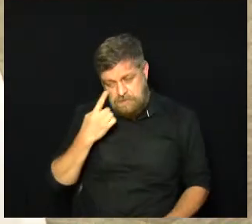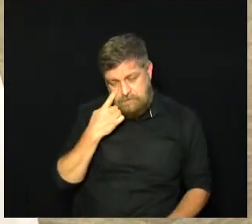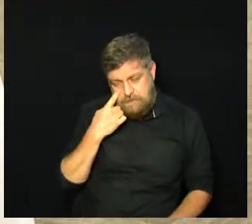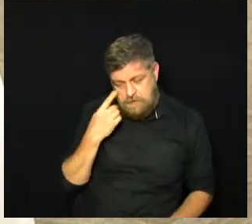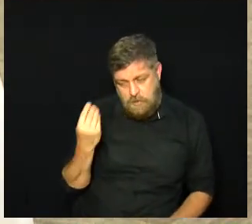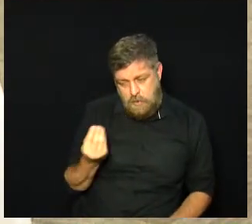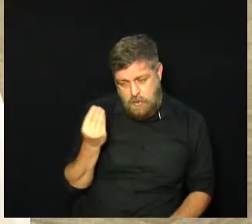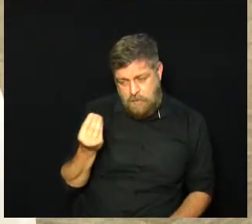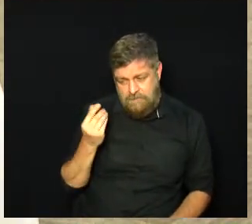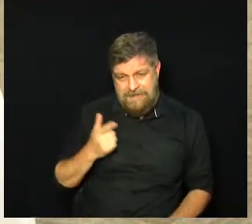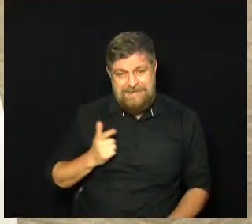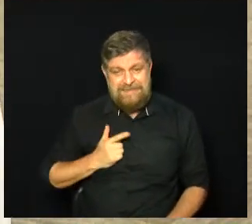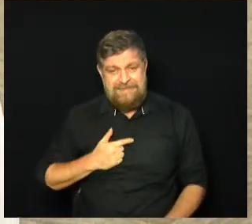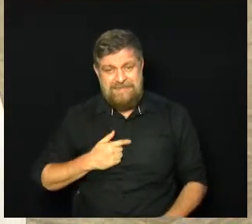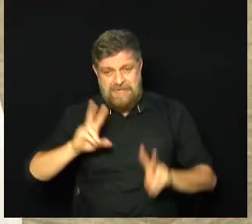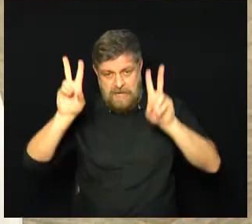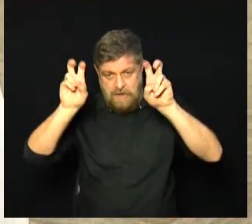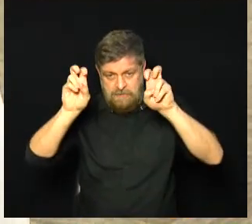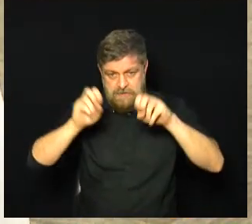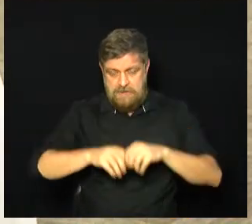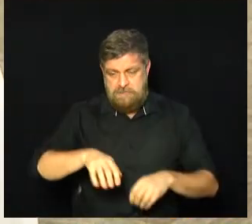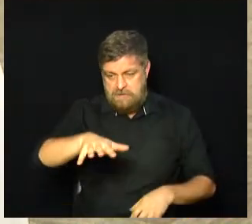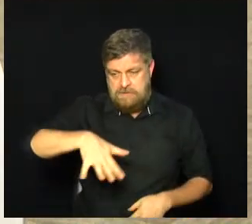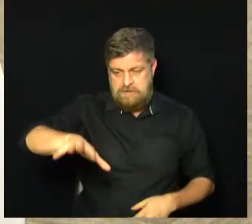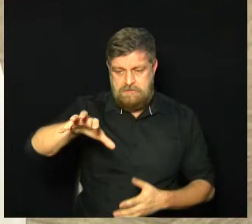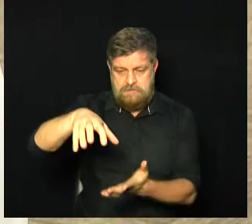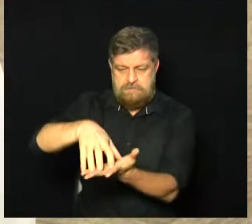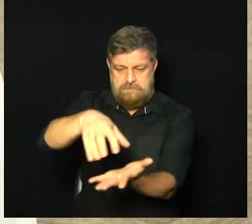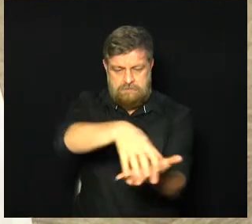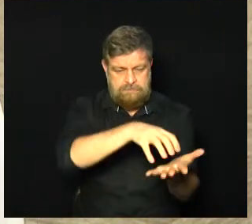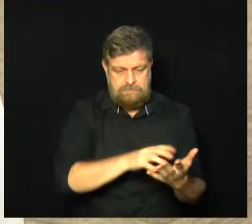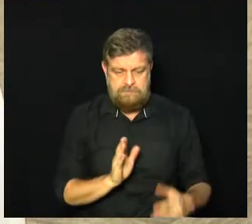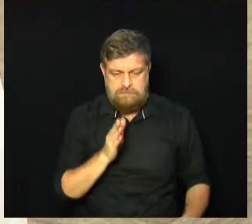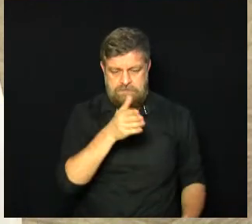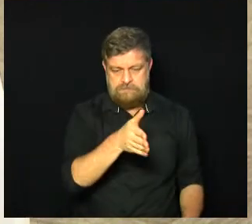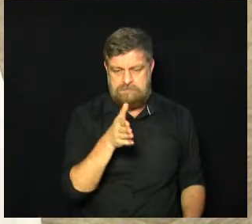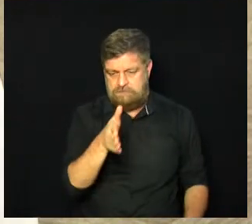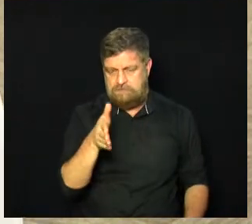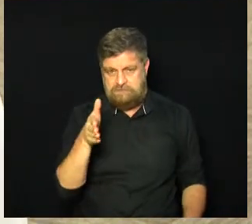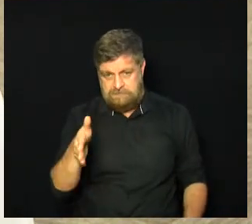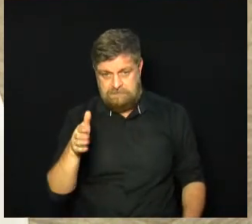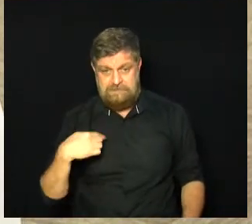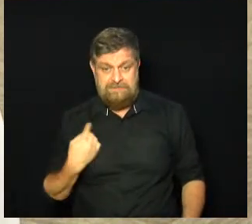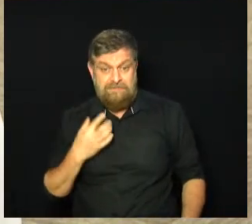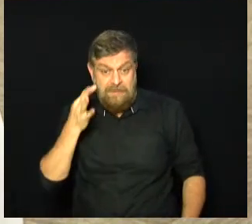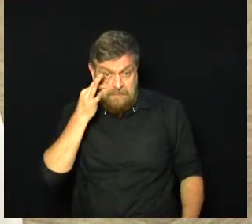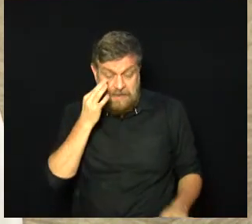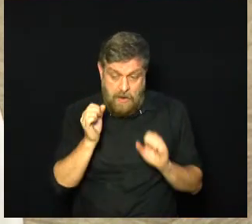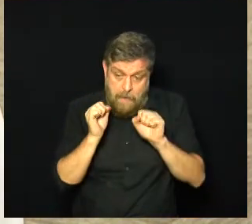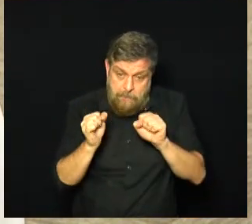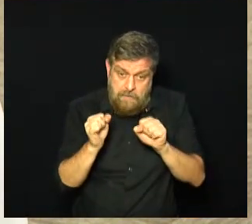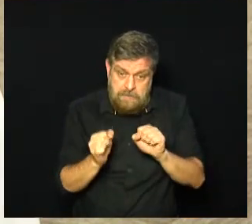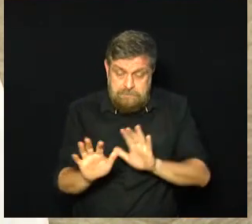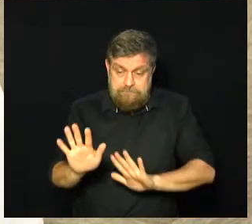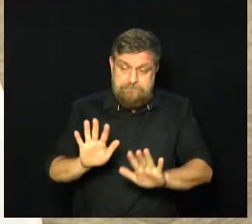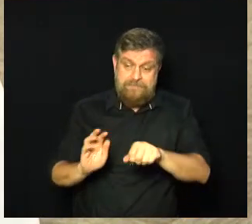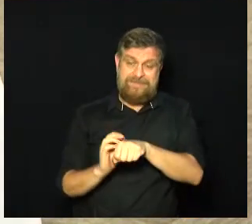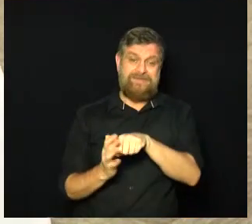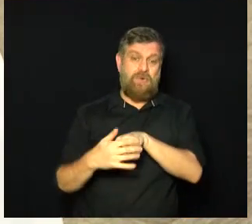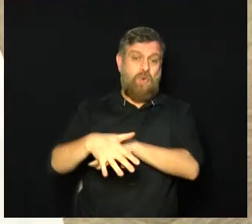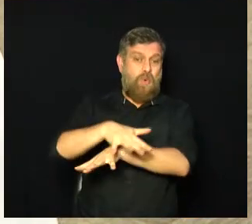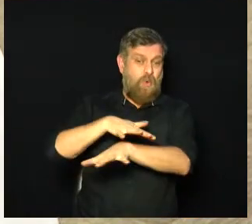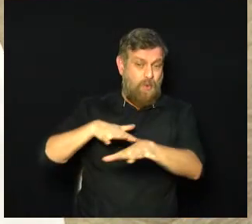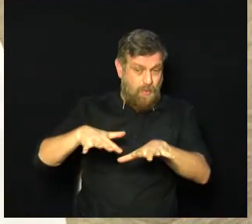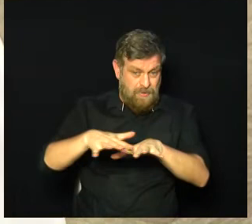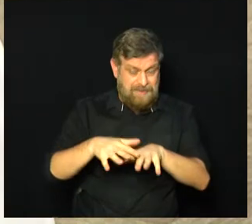conseguir fazer os debates temáticos nos territórios, né, vamos ver se essa nova variante nos permite fazer isso. Então, mas a nossa